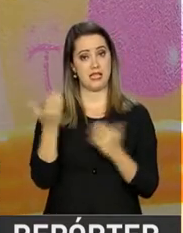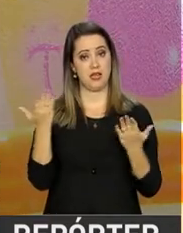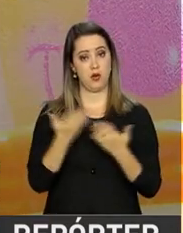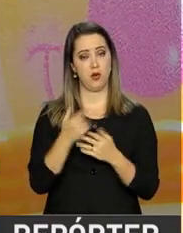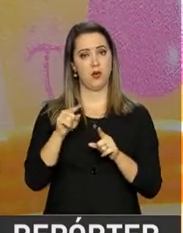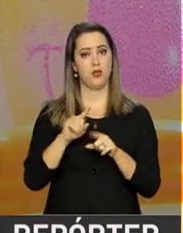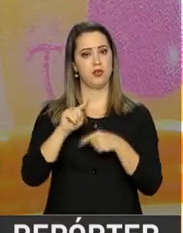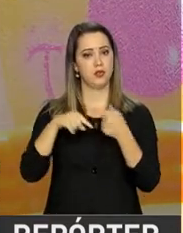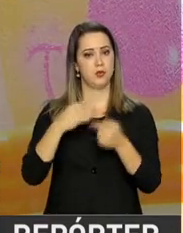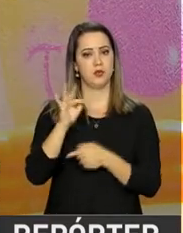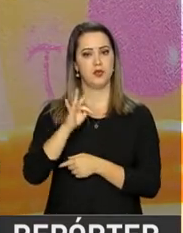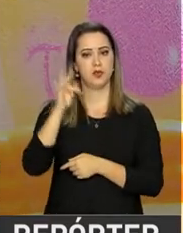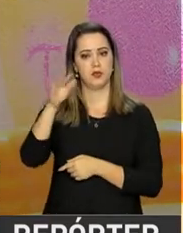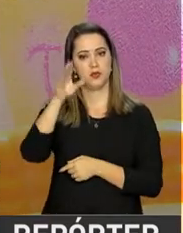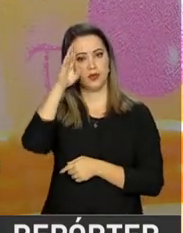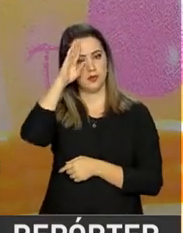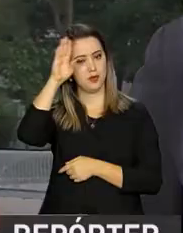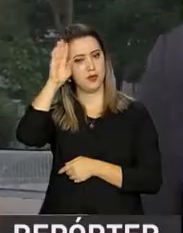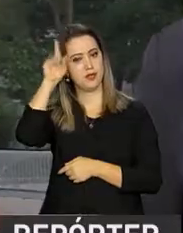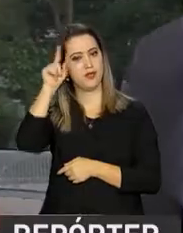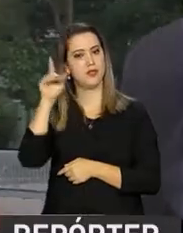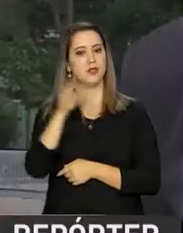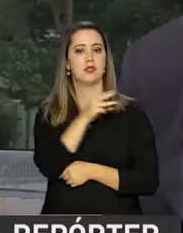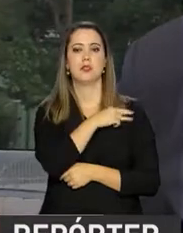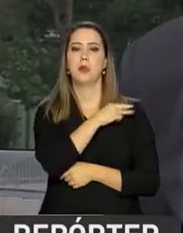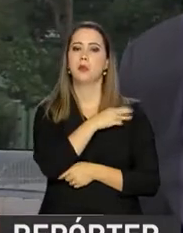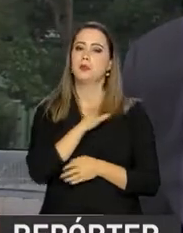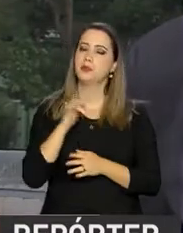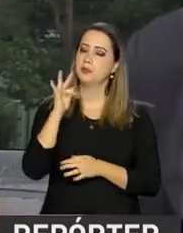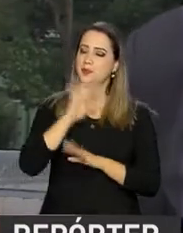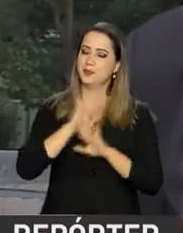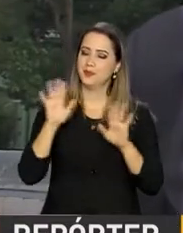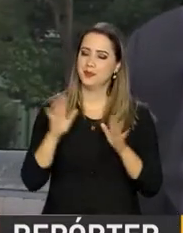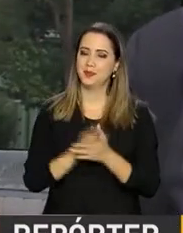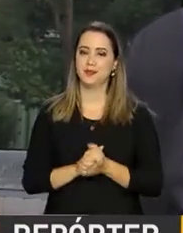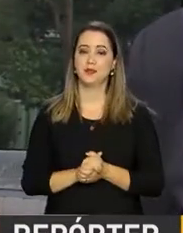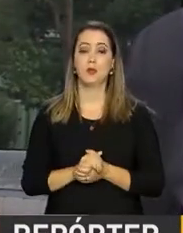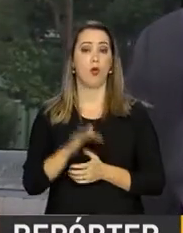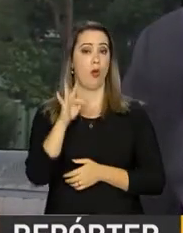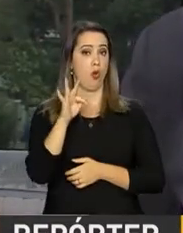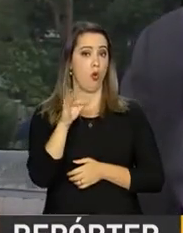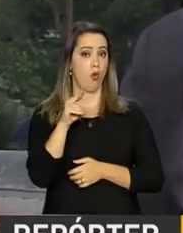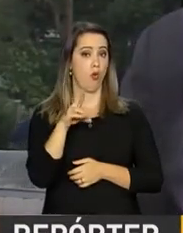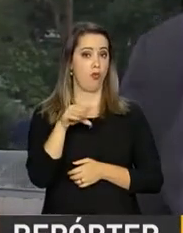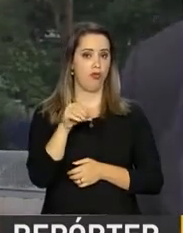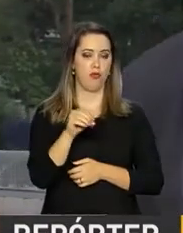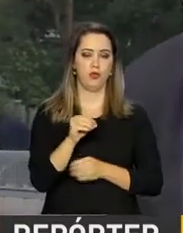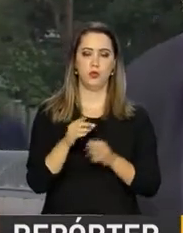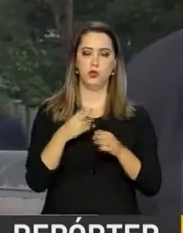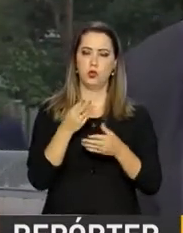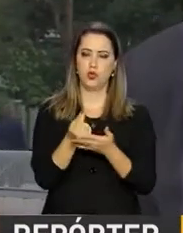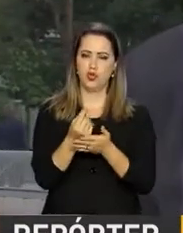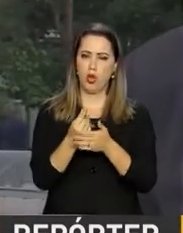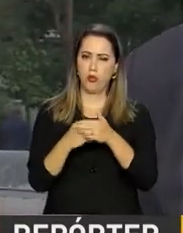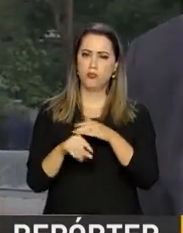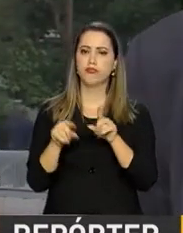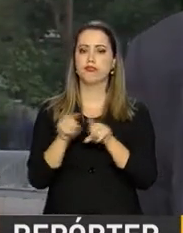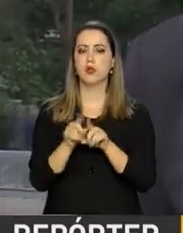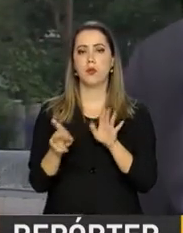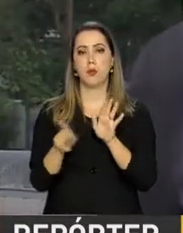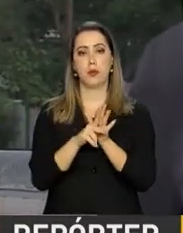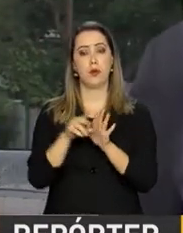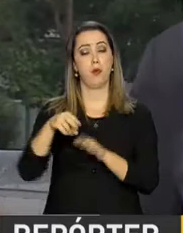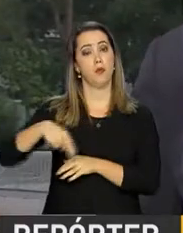montar uma faculdade, um ensino médio. O Fundo Constitucional de Financiamento atende às regiões Norte, Nordeste